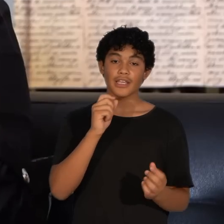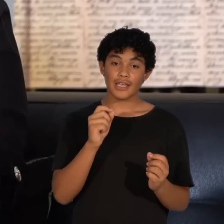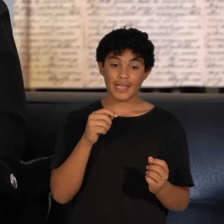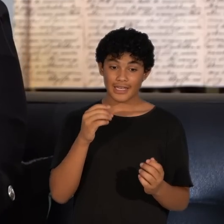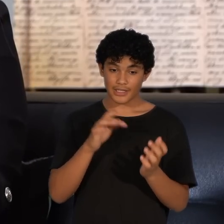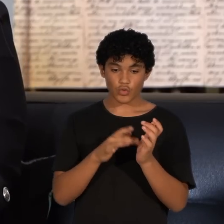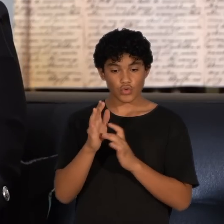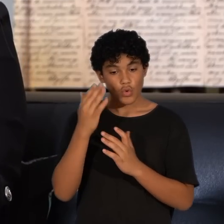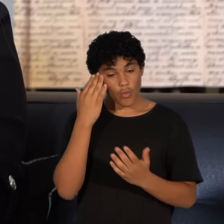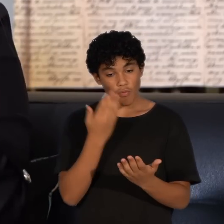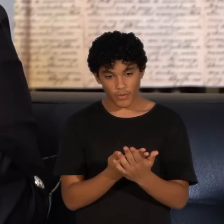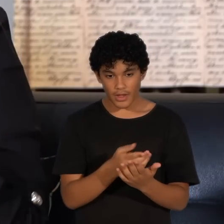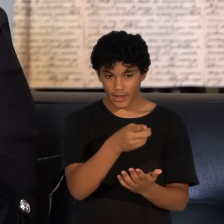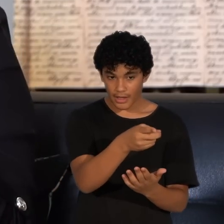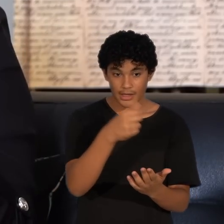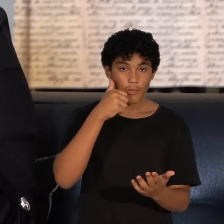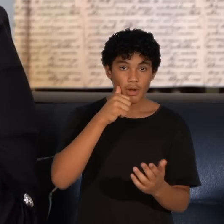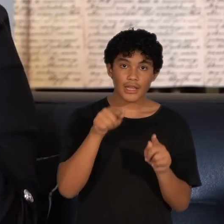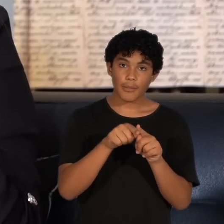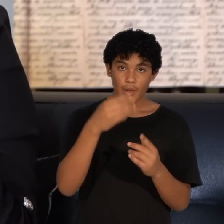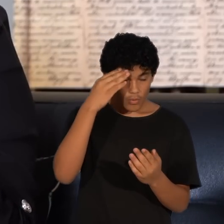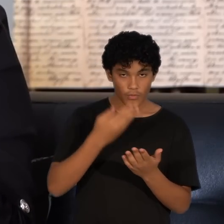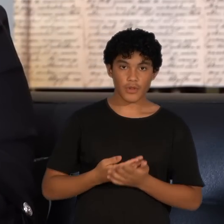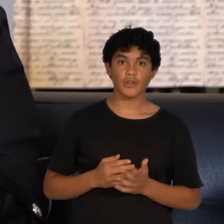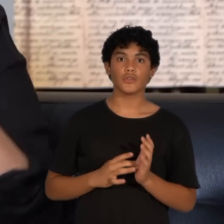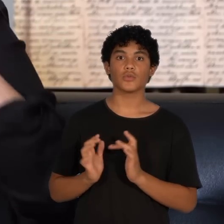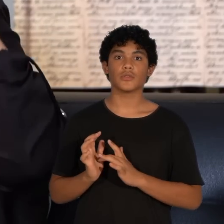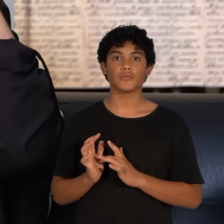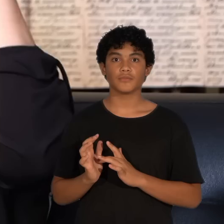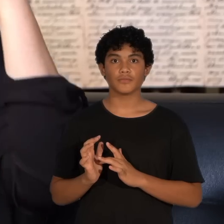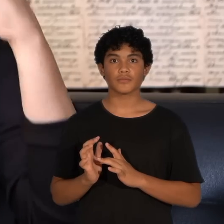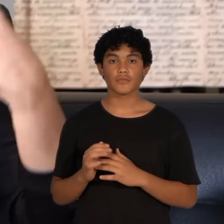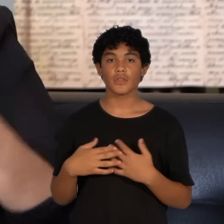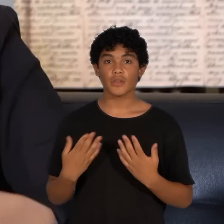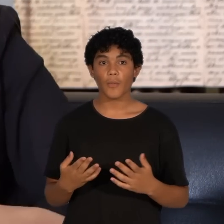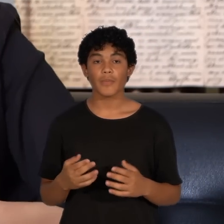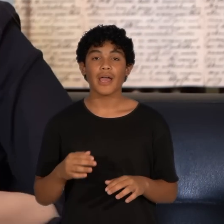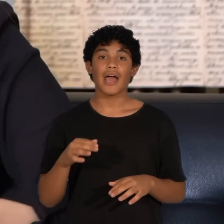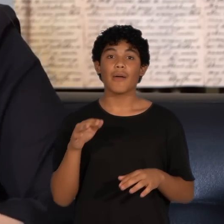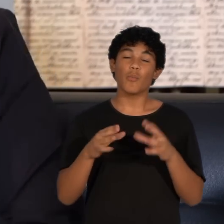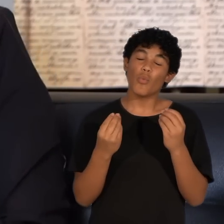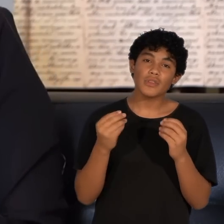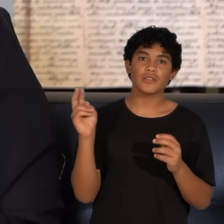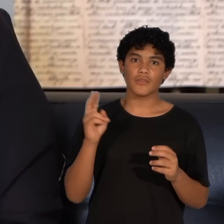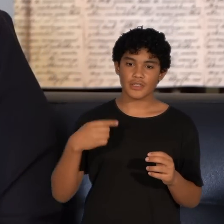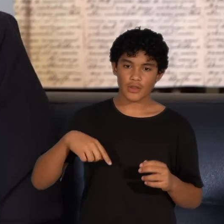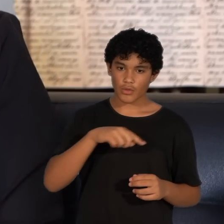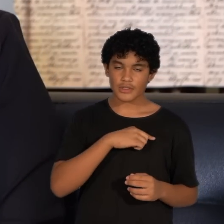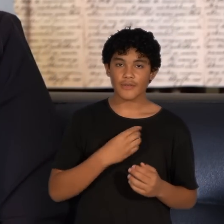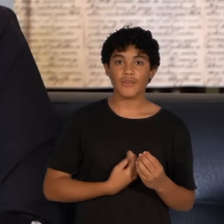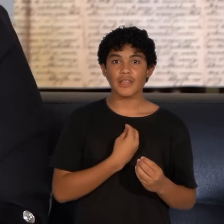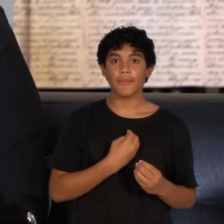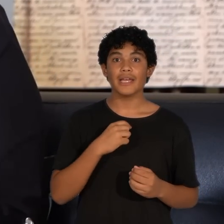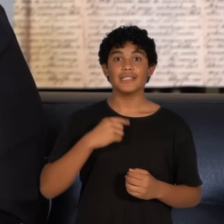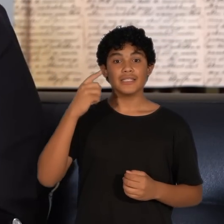um demonstra confiança no outro, gera confiança. Nós, às vezes, temos tanto poder em nós mesmos, achamos que estamos com